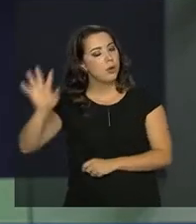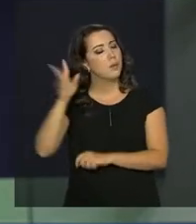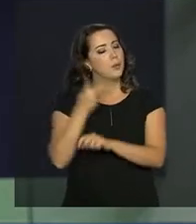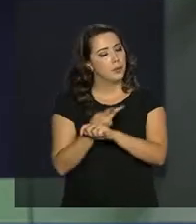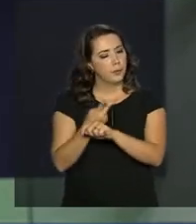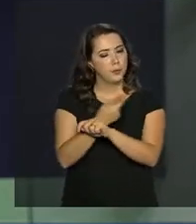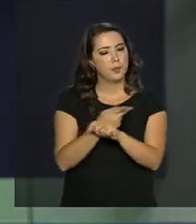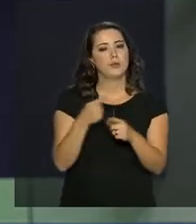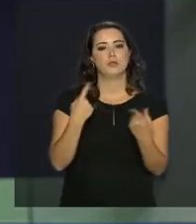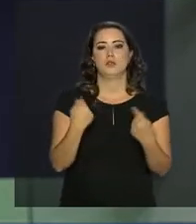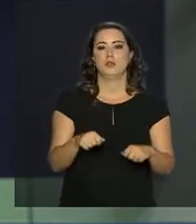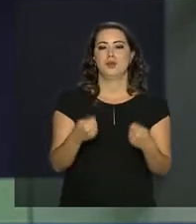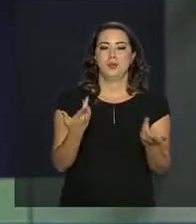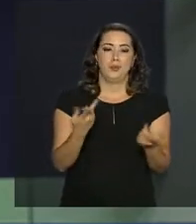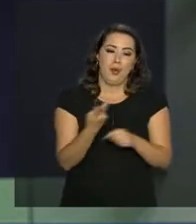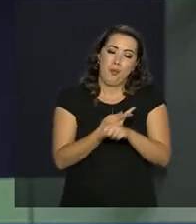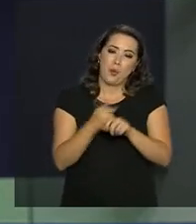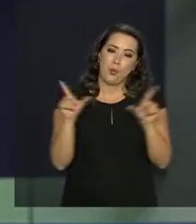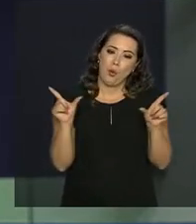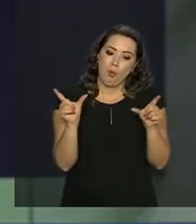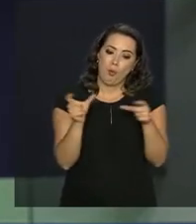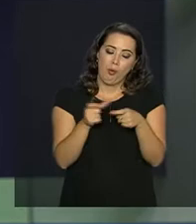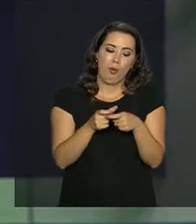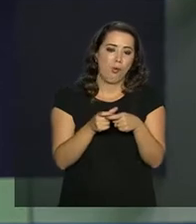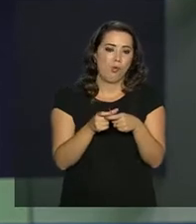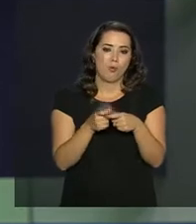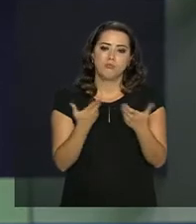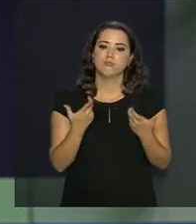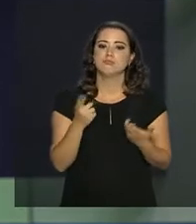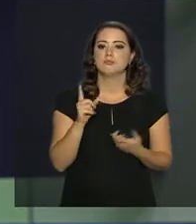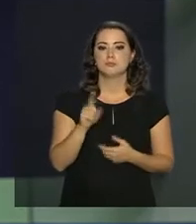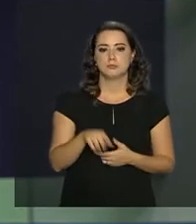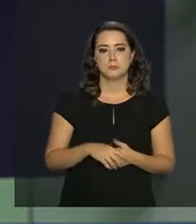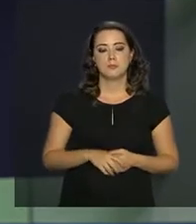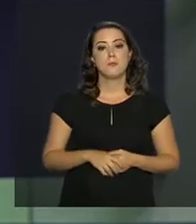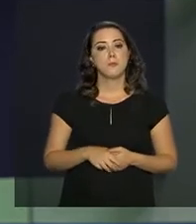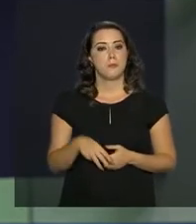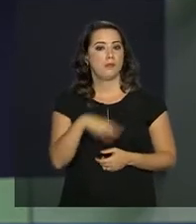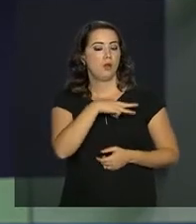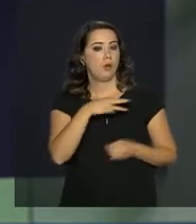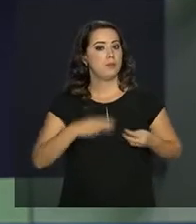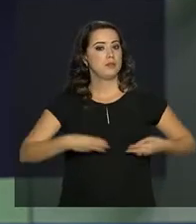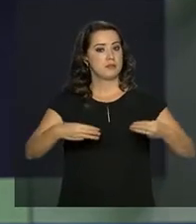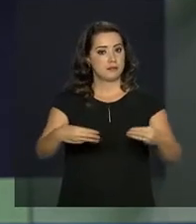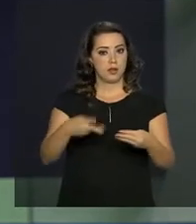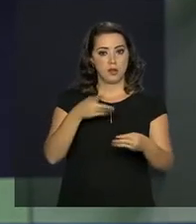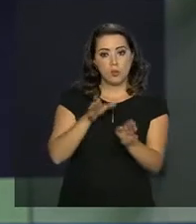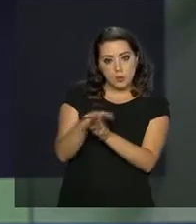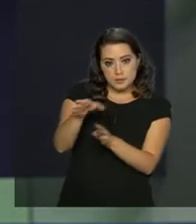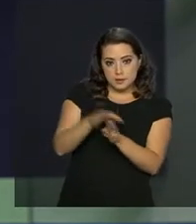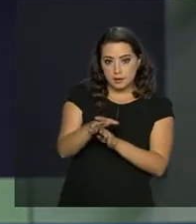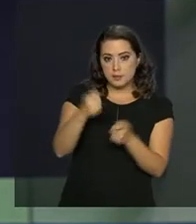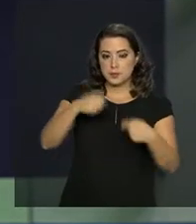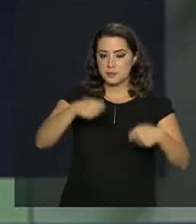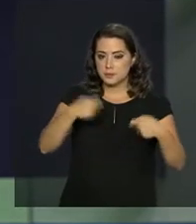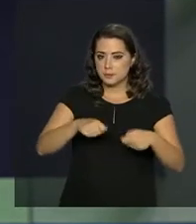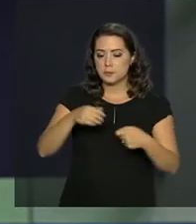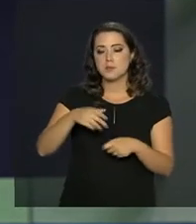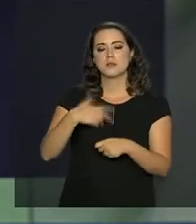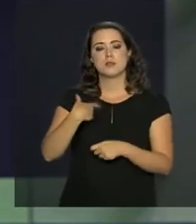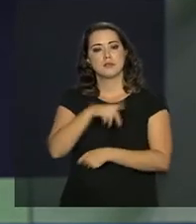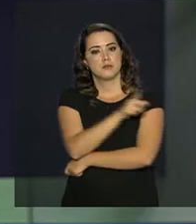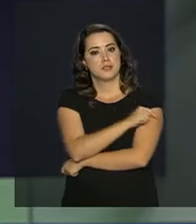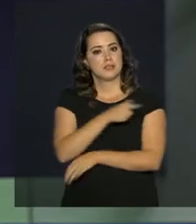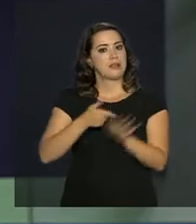dessa oferta, a procura da população pela vacina ainda é pequena. O Ministério orienta que as pessoas devem tomar a dose pelo